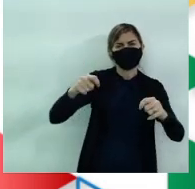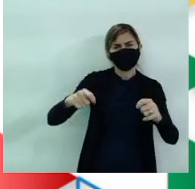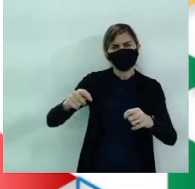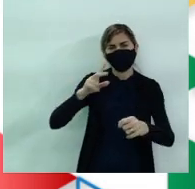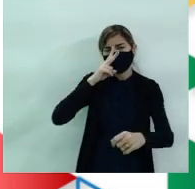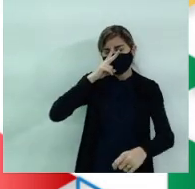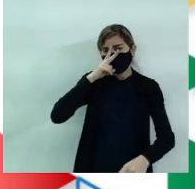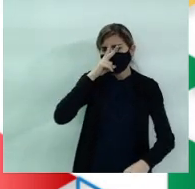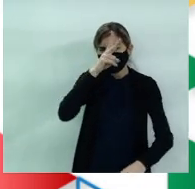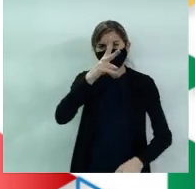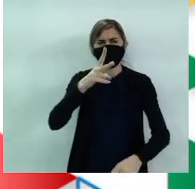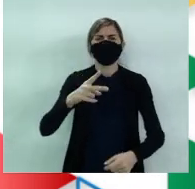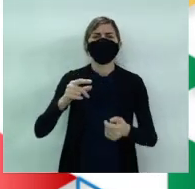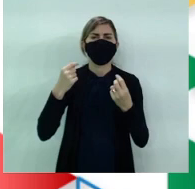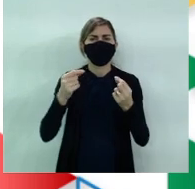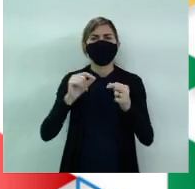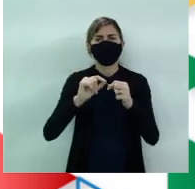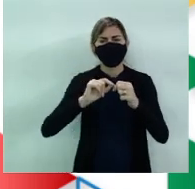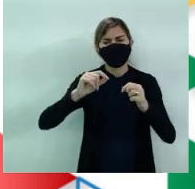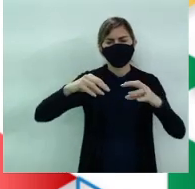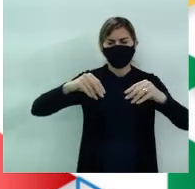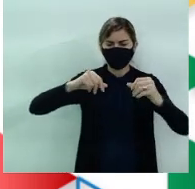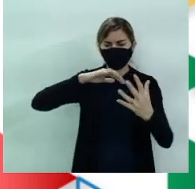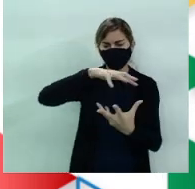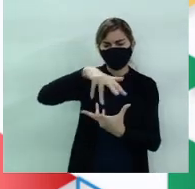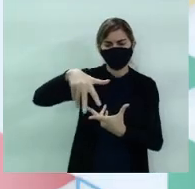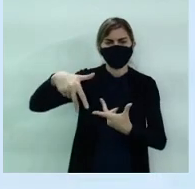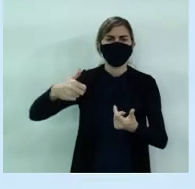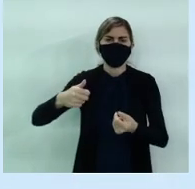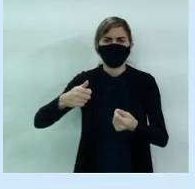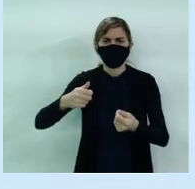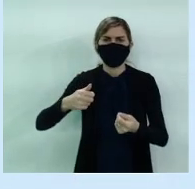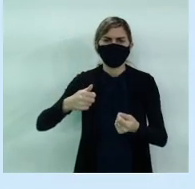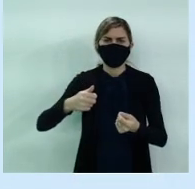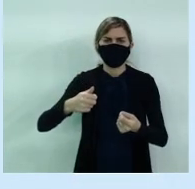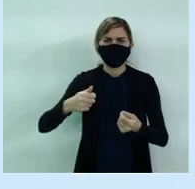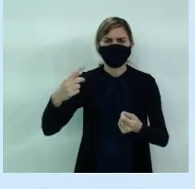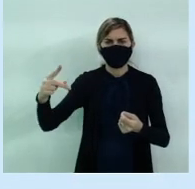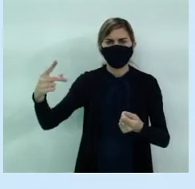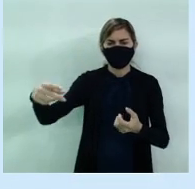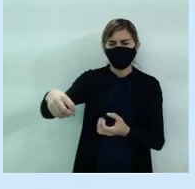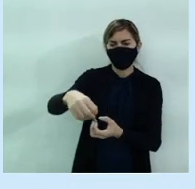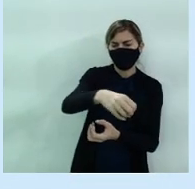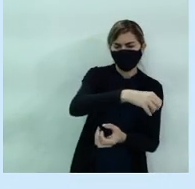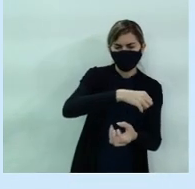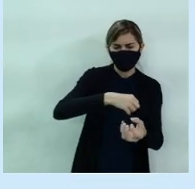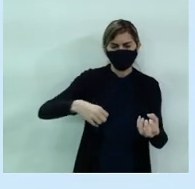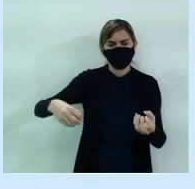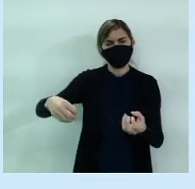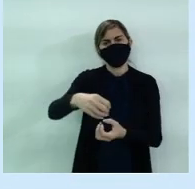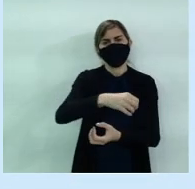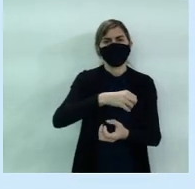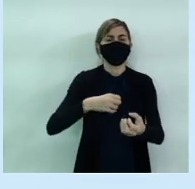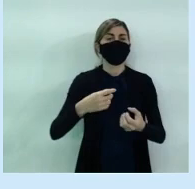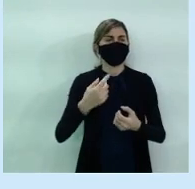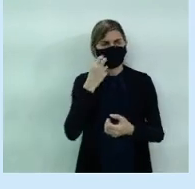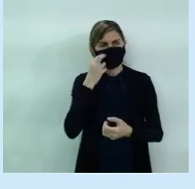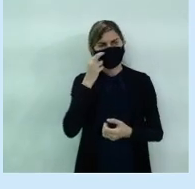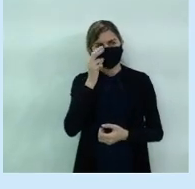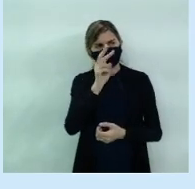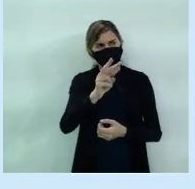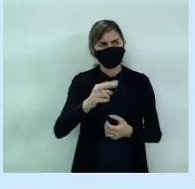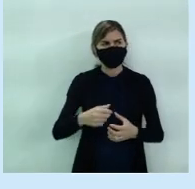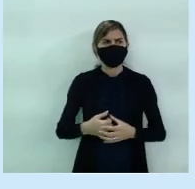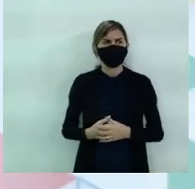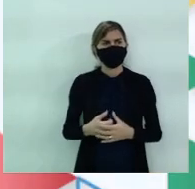suficientemente forte para manter a Terra presa aí em sua órbita. Então a gente vê aí, né?